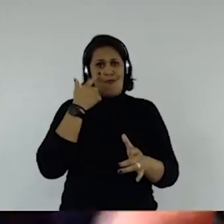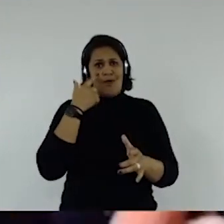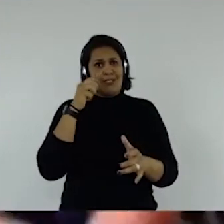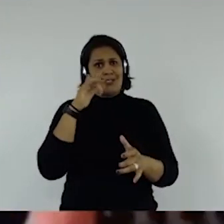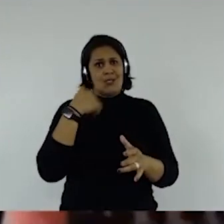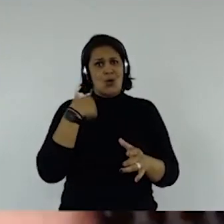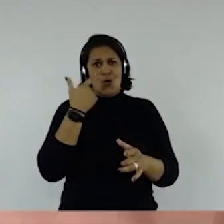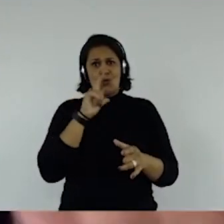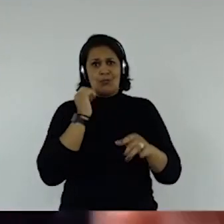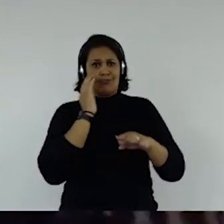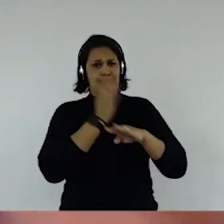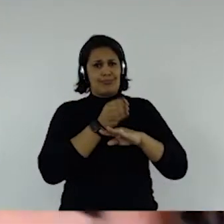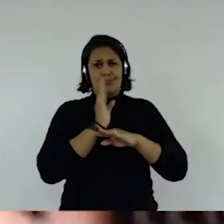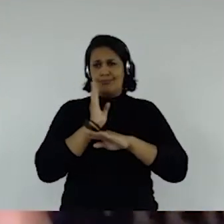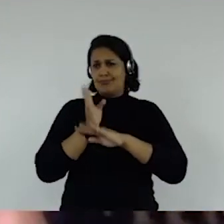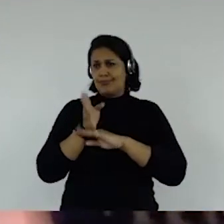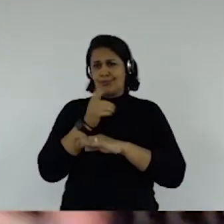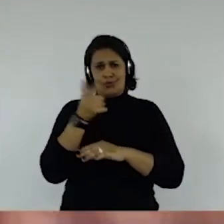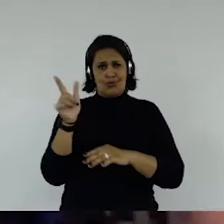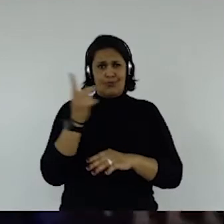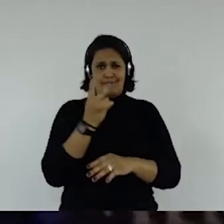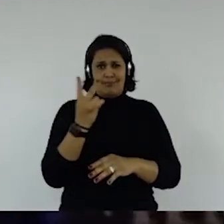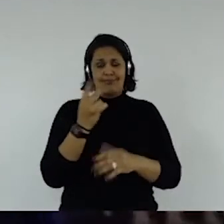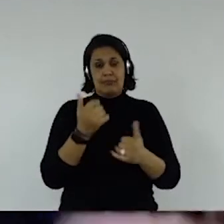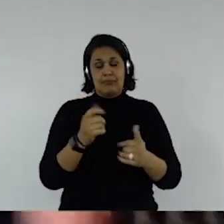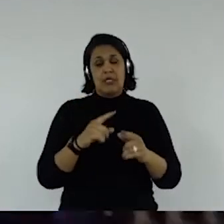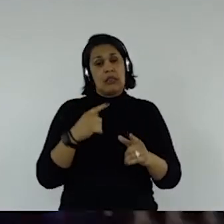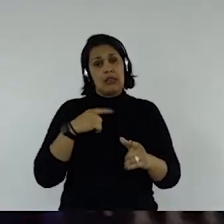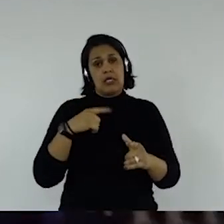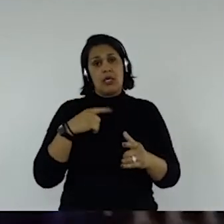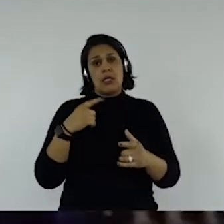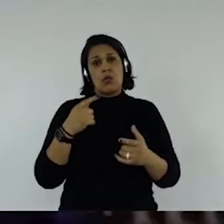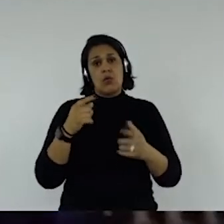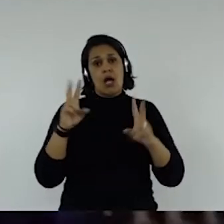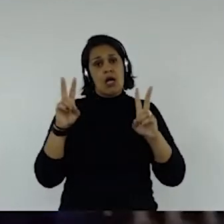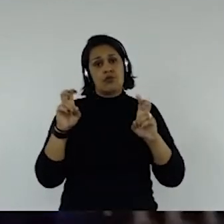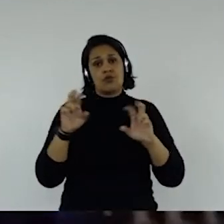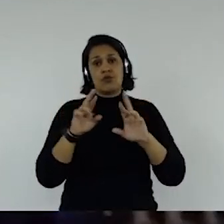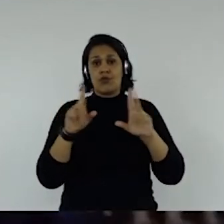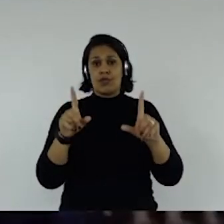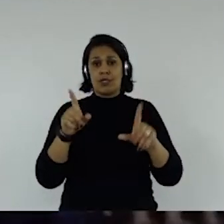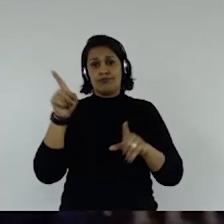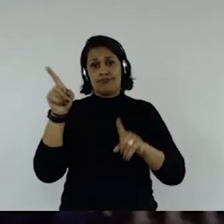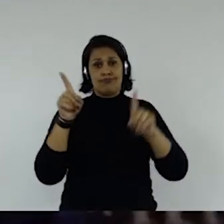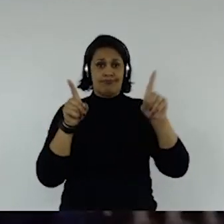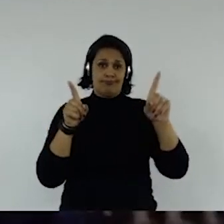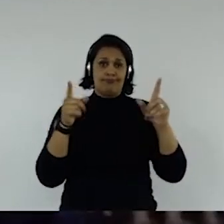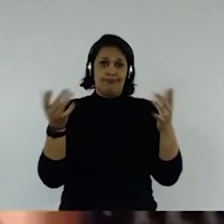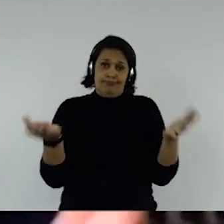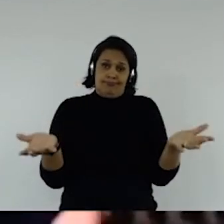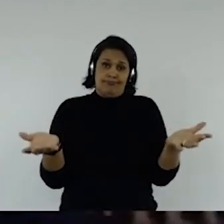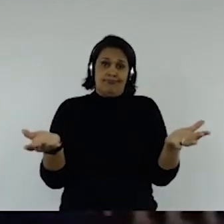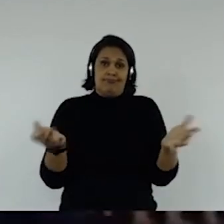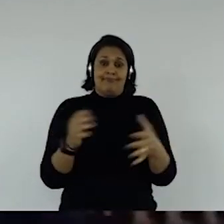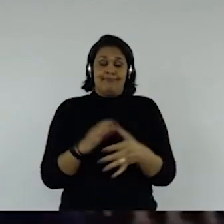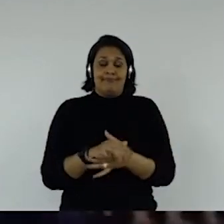muito interessante também que são pontos diferentes, tanto do ministro quanto da professora Ana, e eu tenho uma visão um pouco